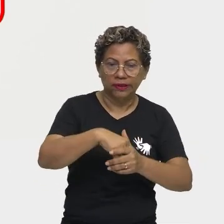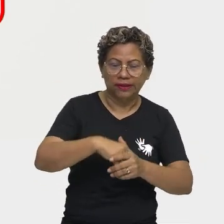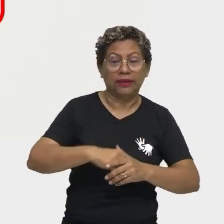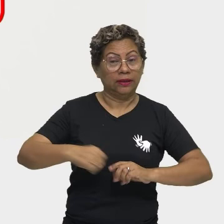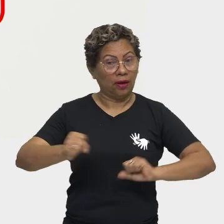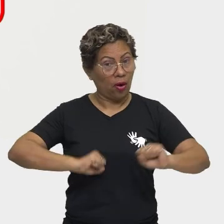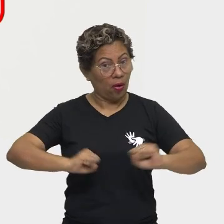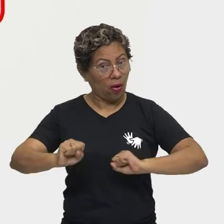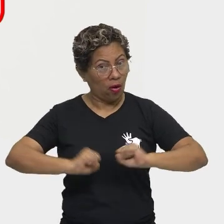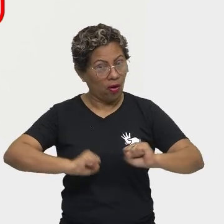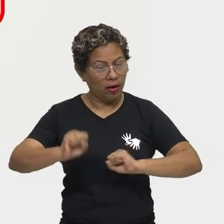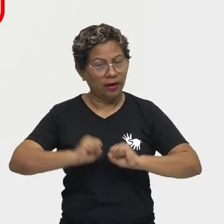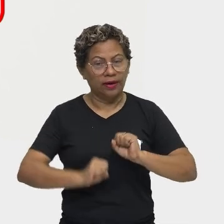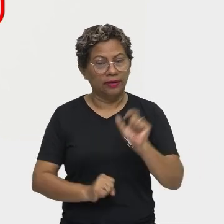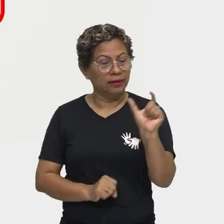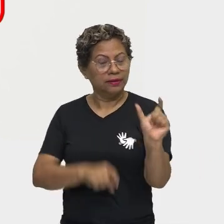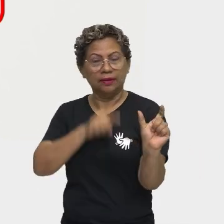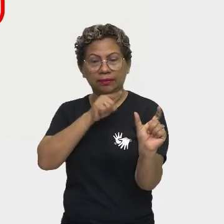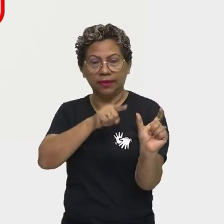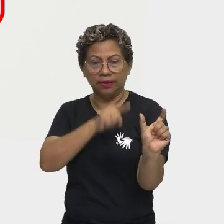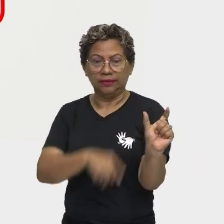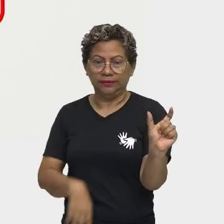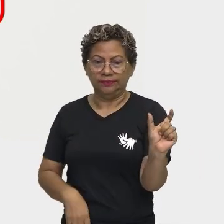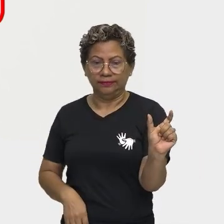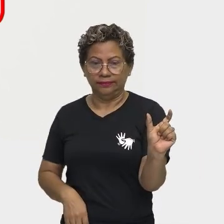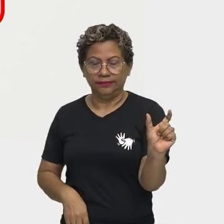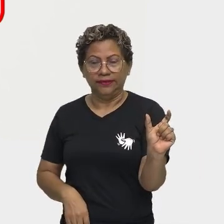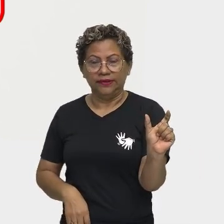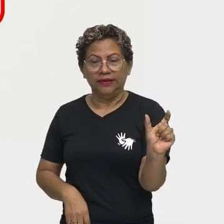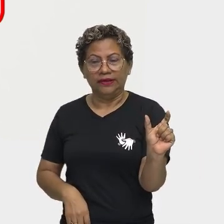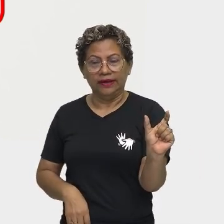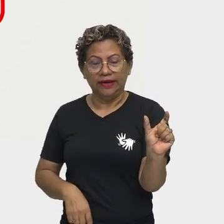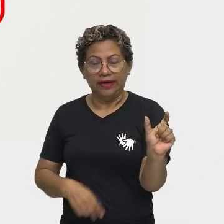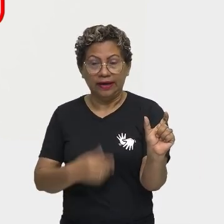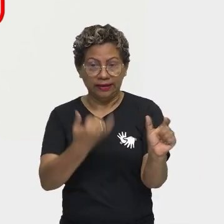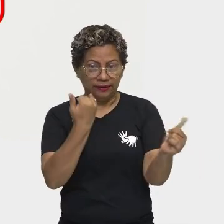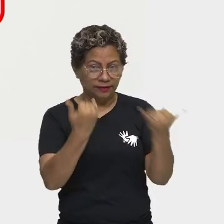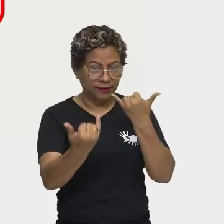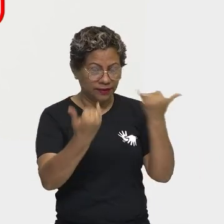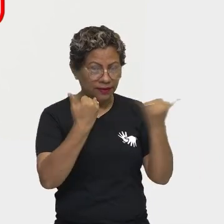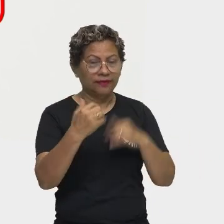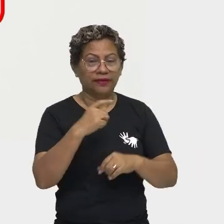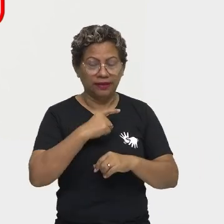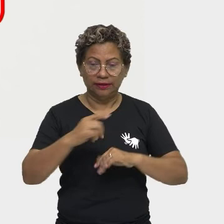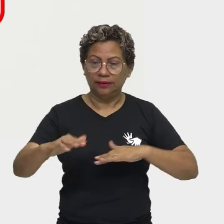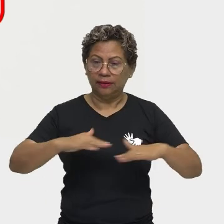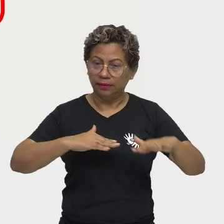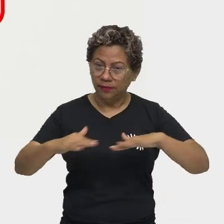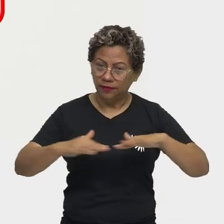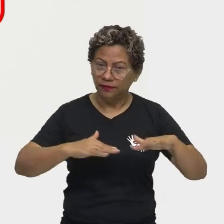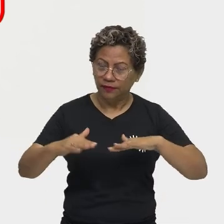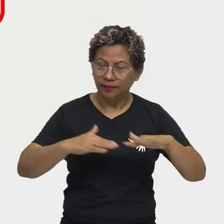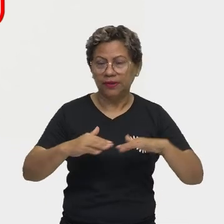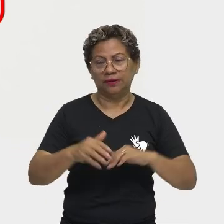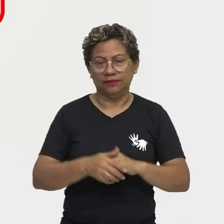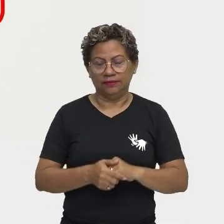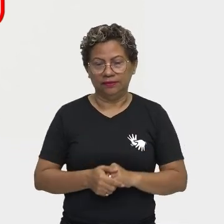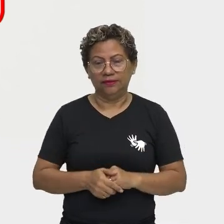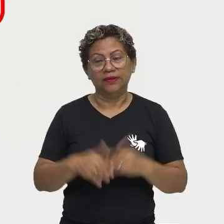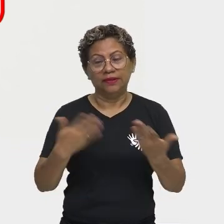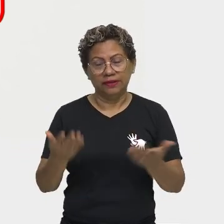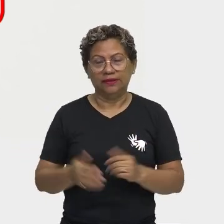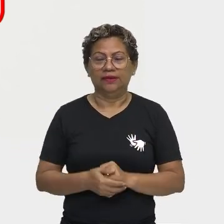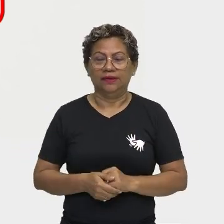correndo, então, essa palavra aqui me entrega que ele tem velocidade. Então, ele está em movimento. Está em movimento, é